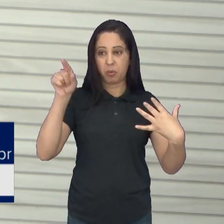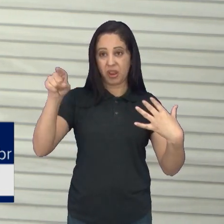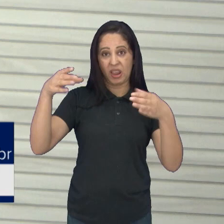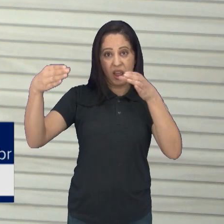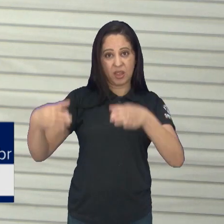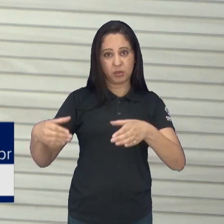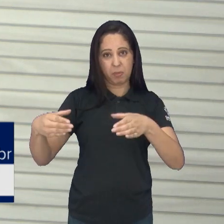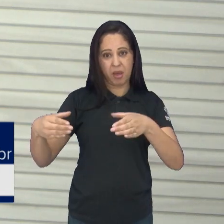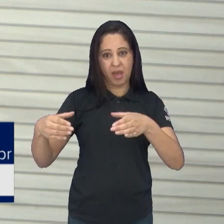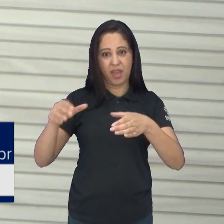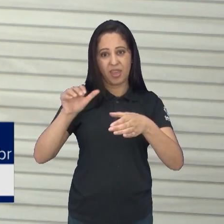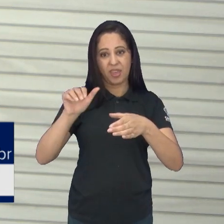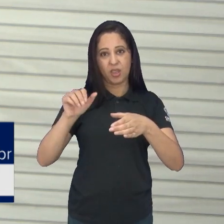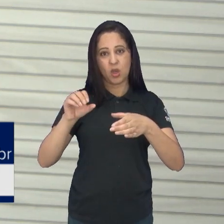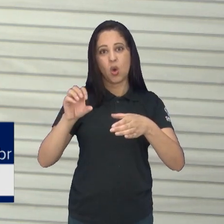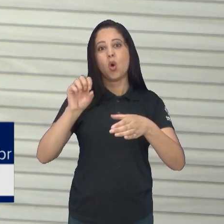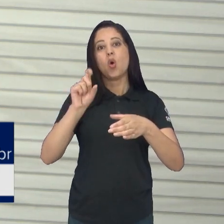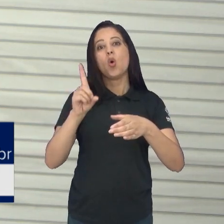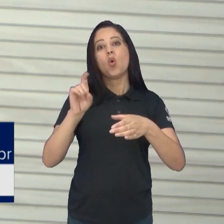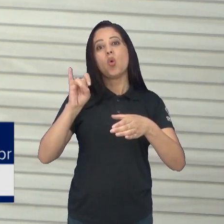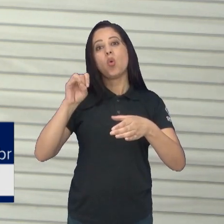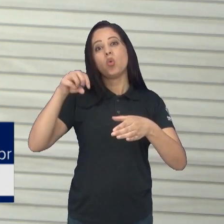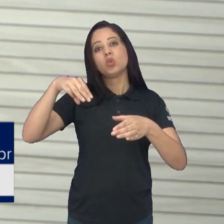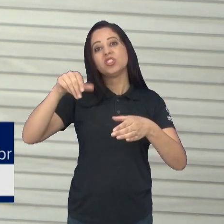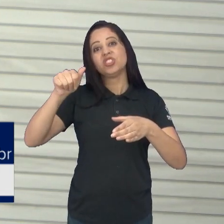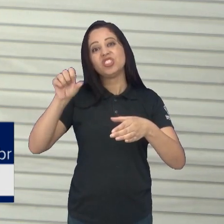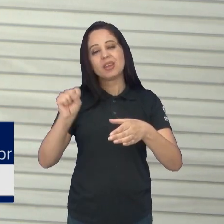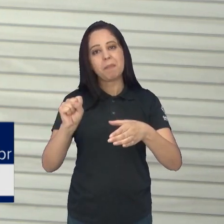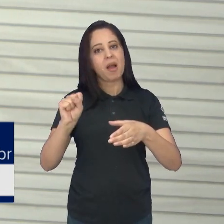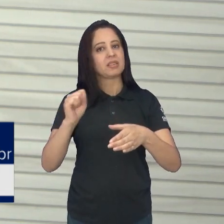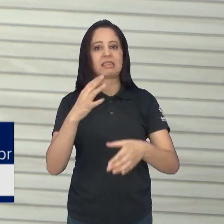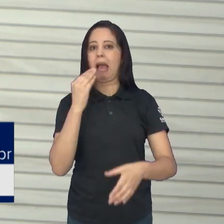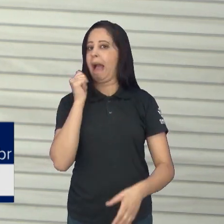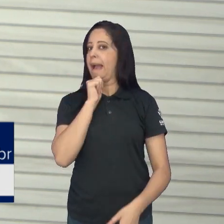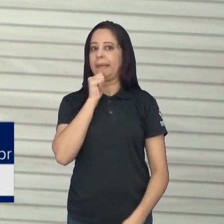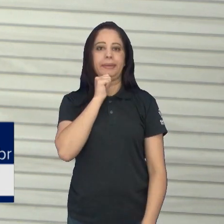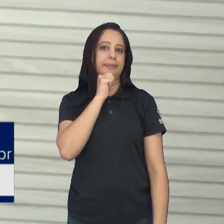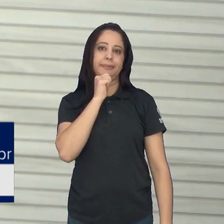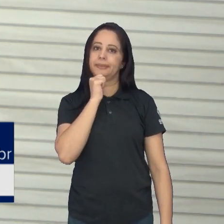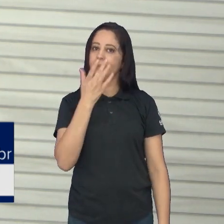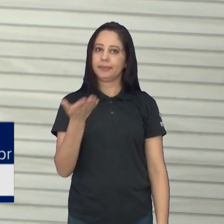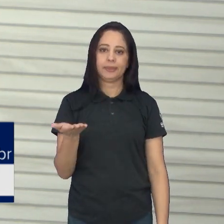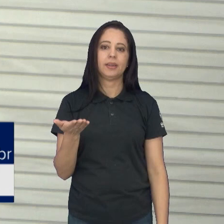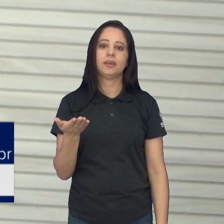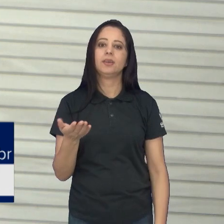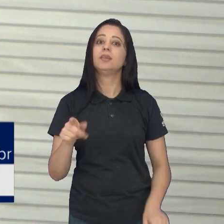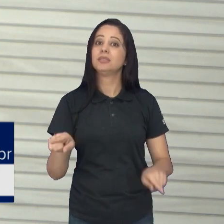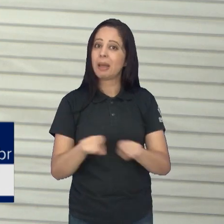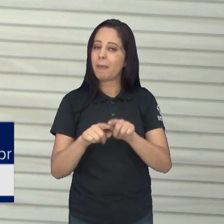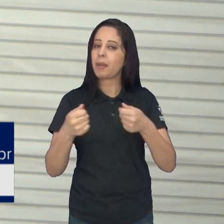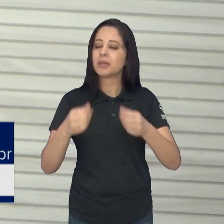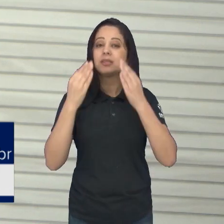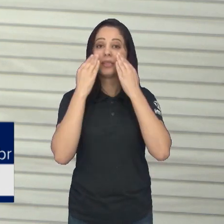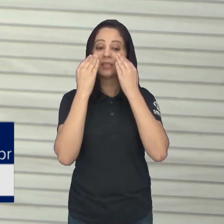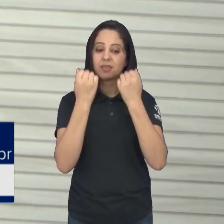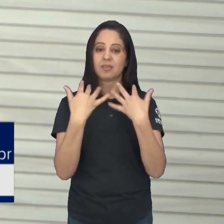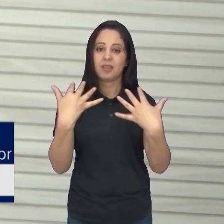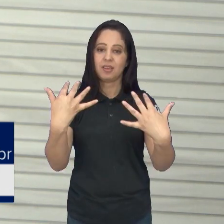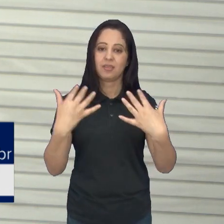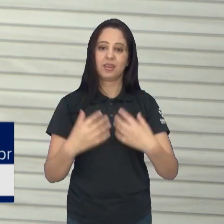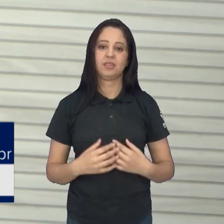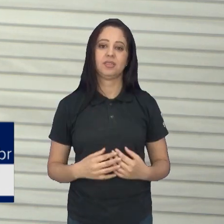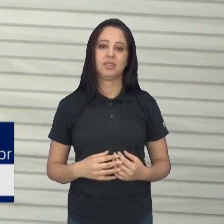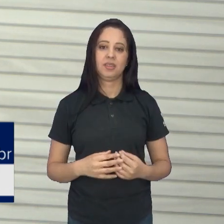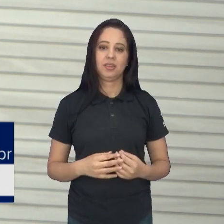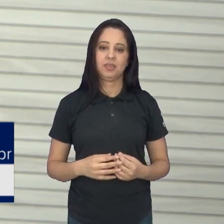bairro pontual, que é o São Dimas. É lá que vai ser afetado. Então, fazer a audiência também, entendeu? Mas para valer a partir de